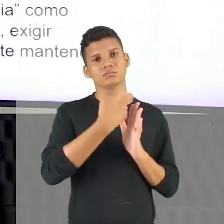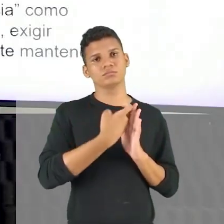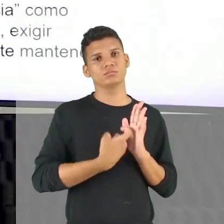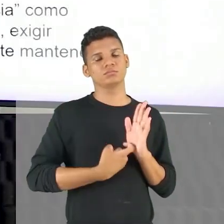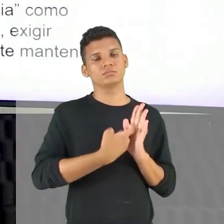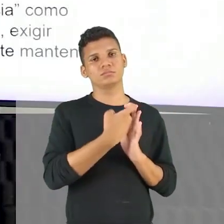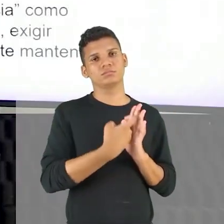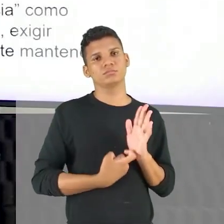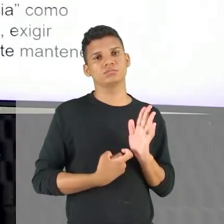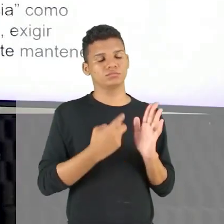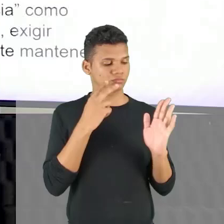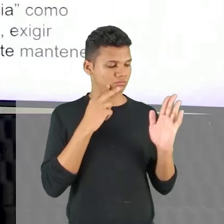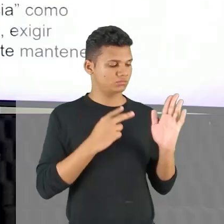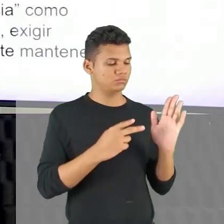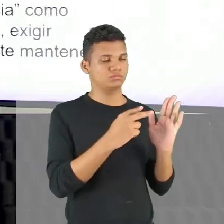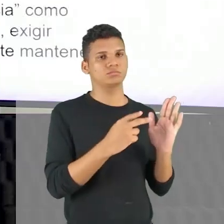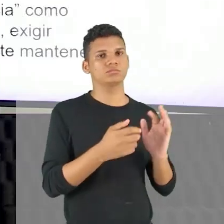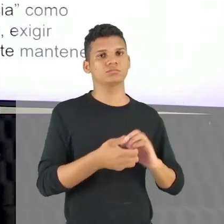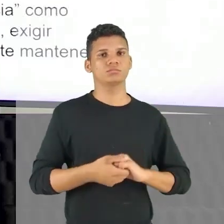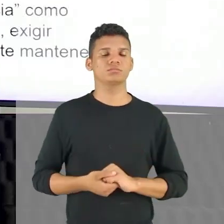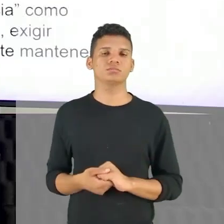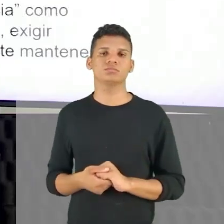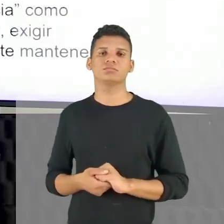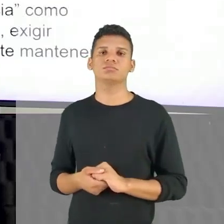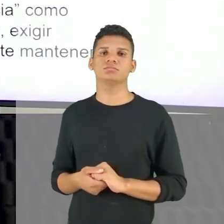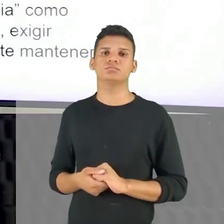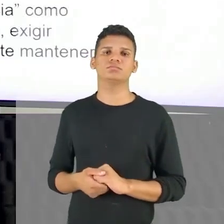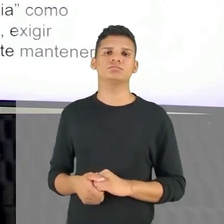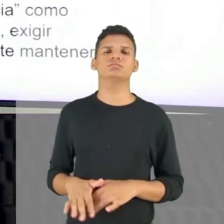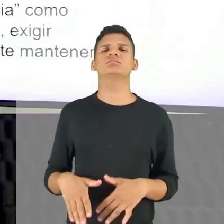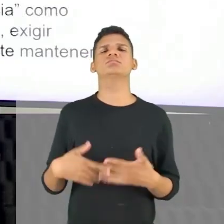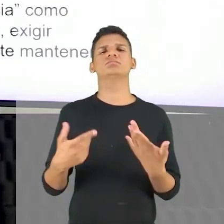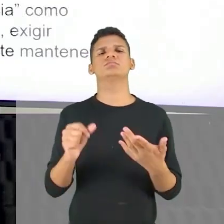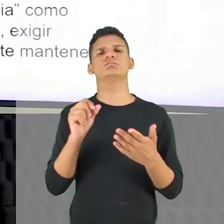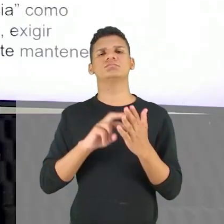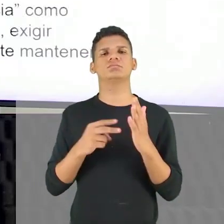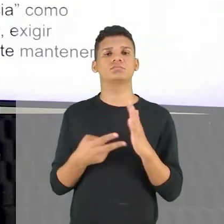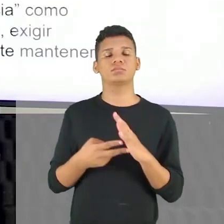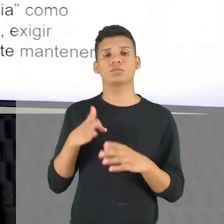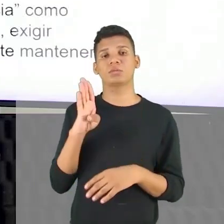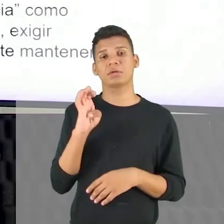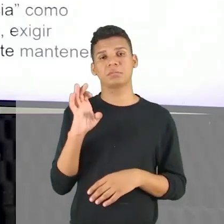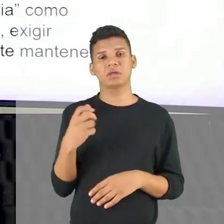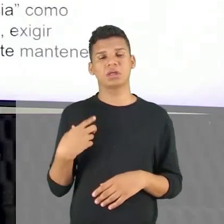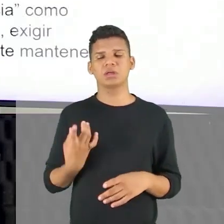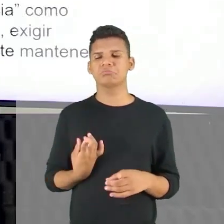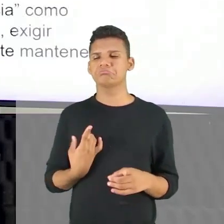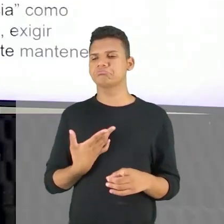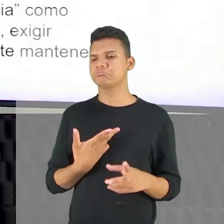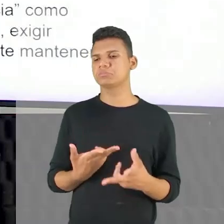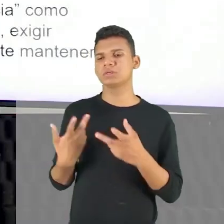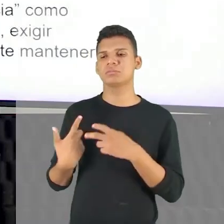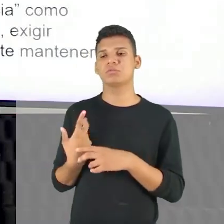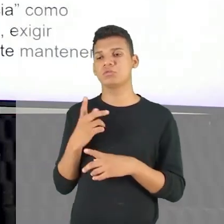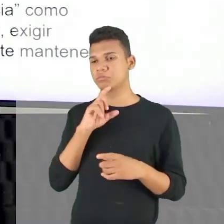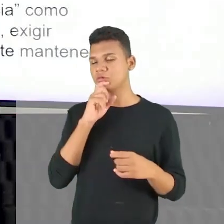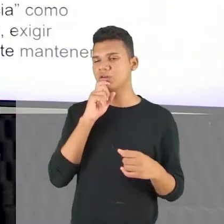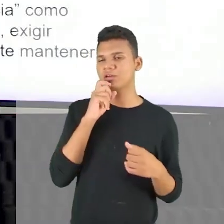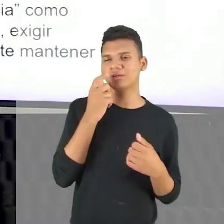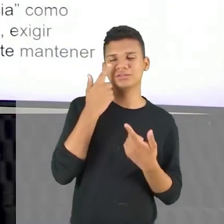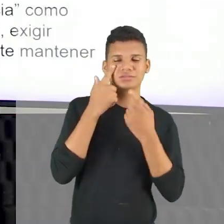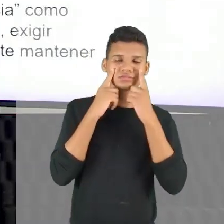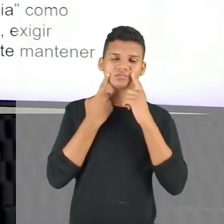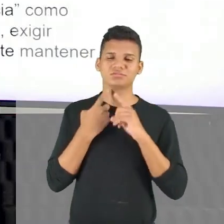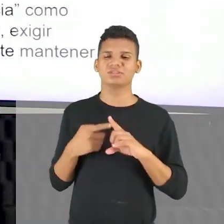ou simplesmente manter ocupada a gente. Então, o que diz aqui? Os bebês eles descobrem o poder do choro, né,